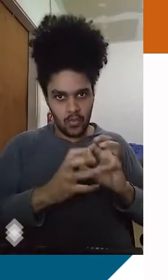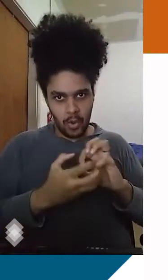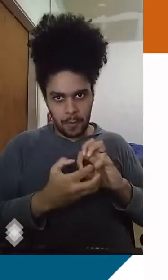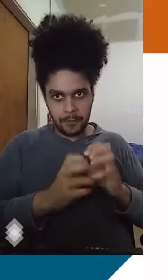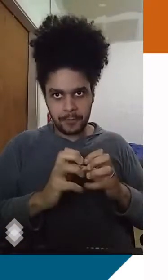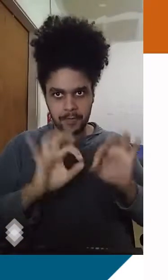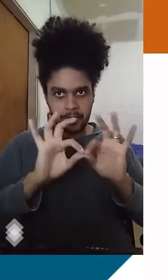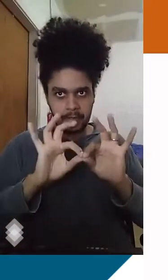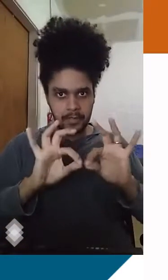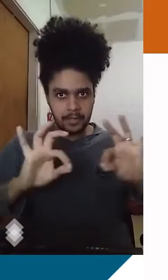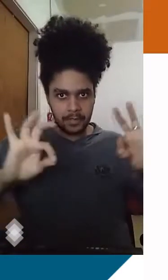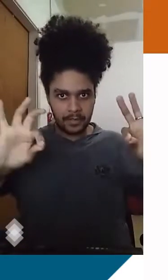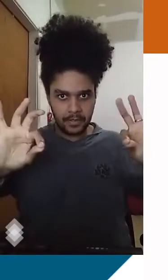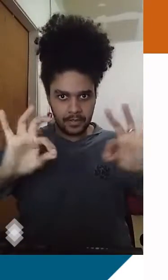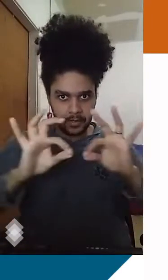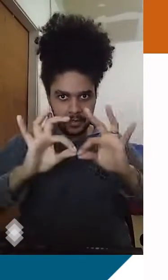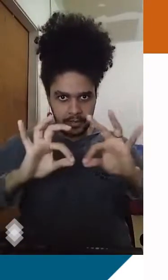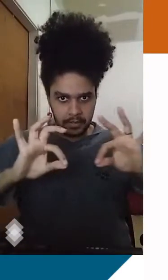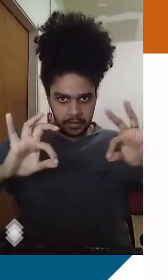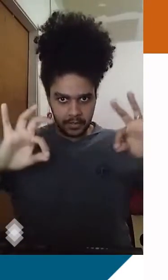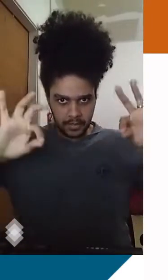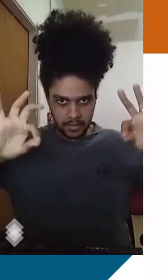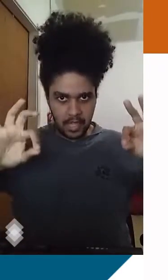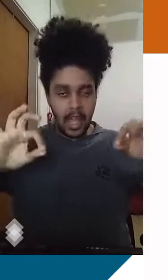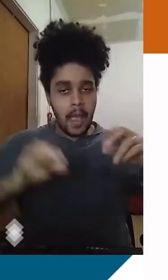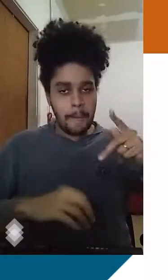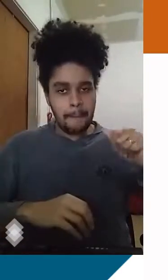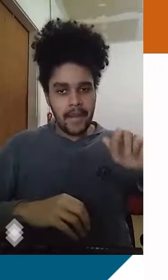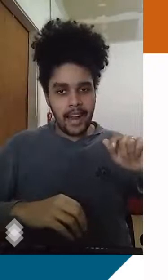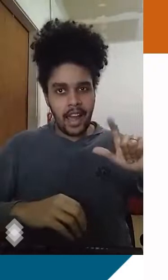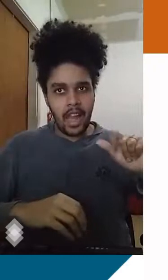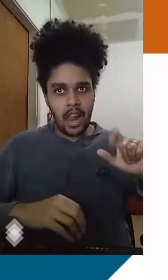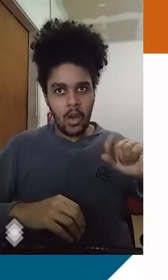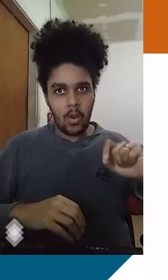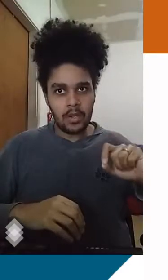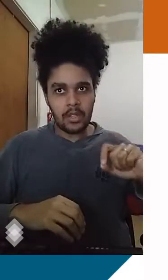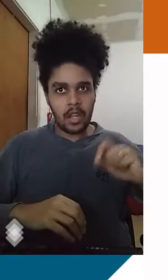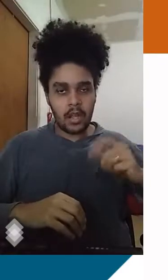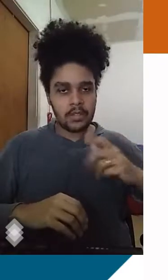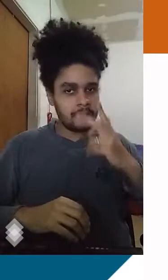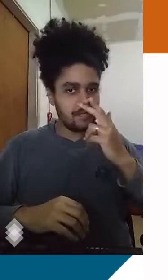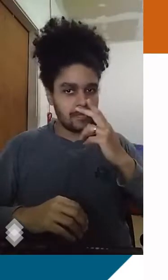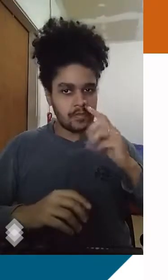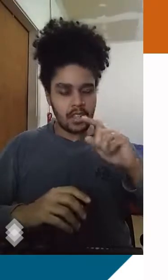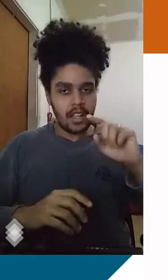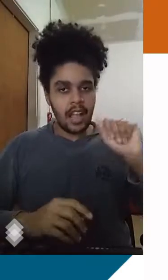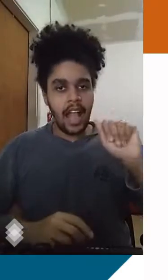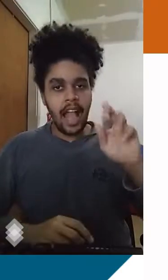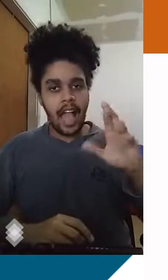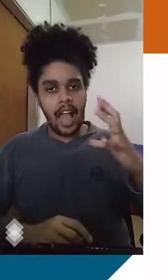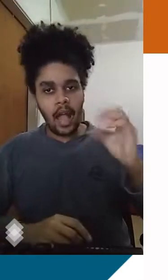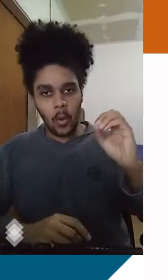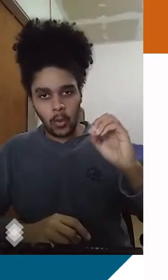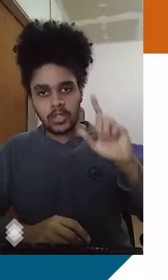de retas, mas de retas mais inclinadas, tá? E os paralelos, eles formam esses arcos